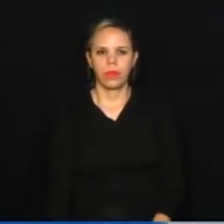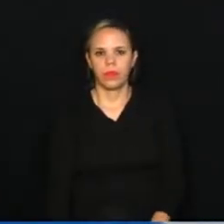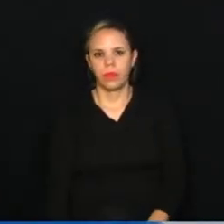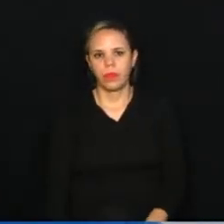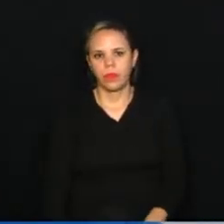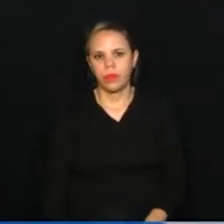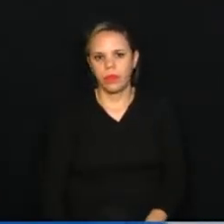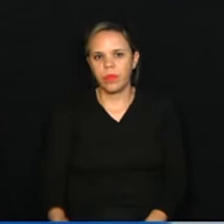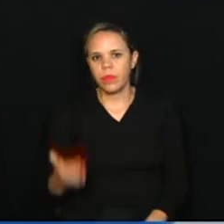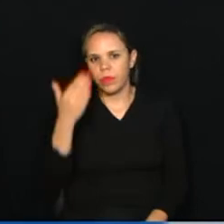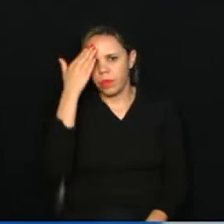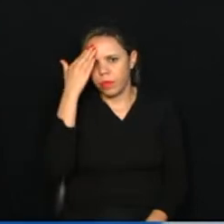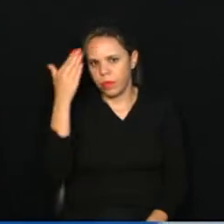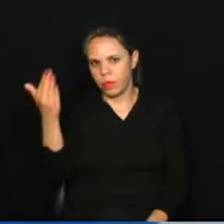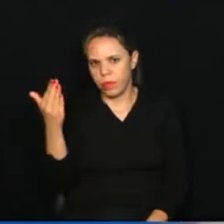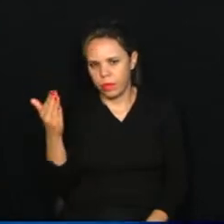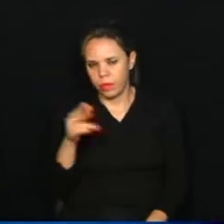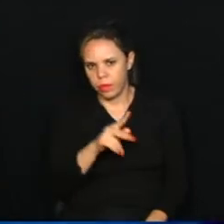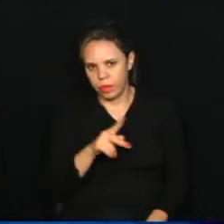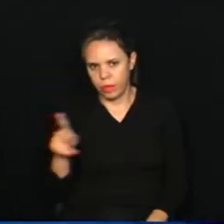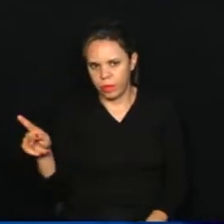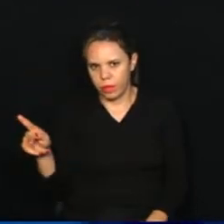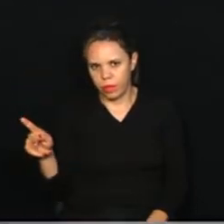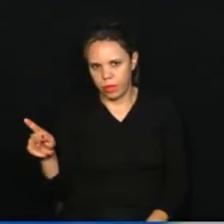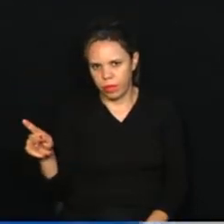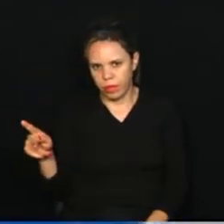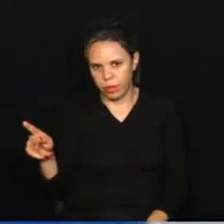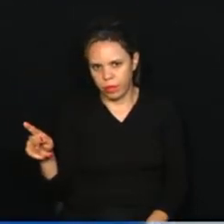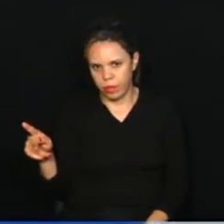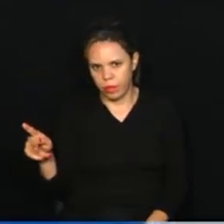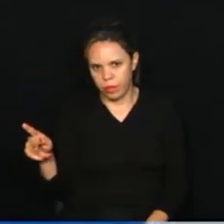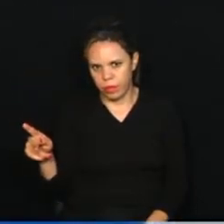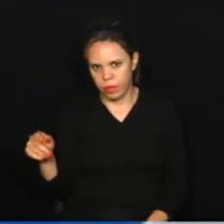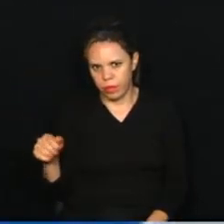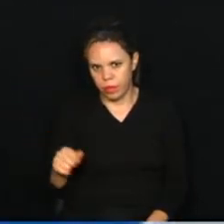Muito obrigado, presidente,